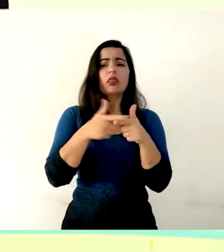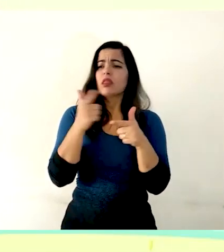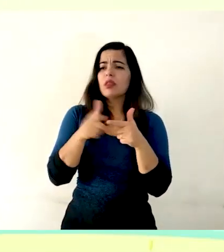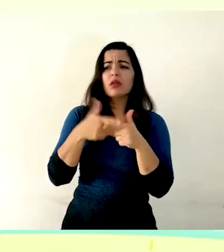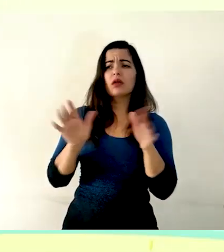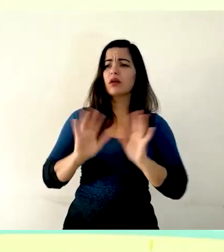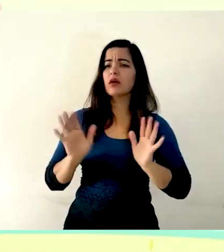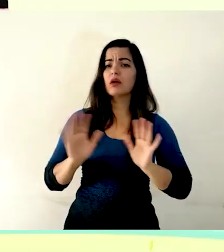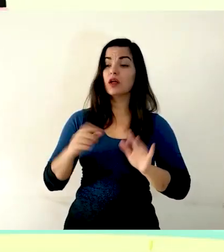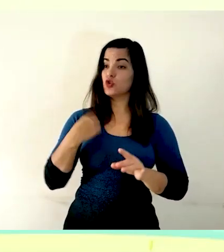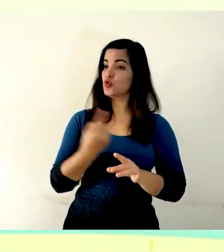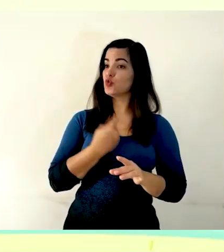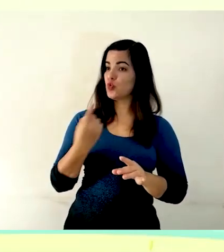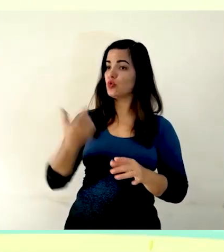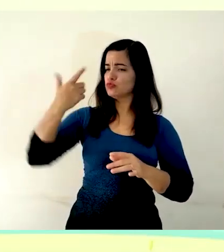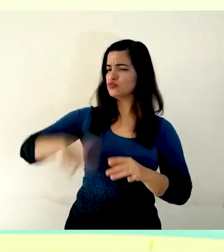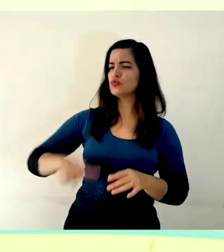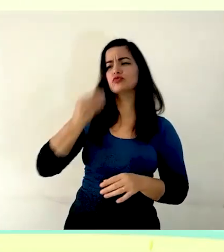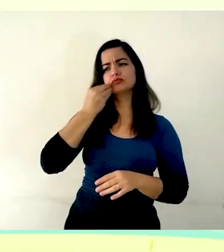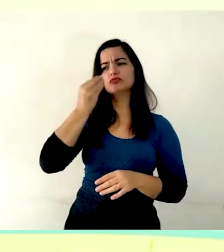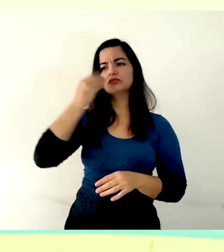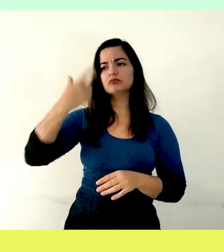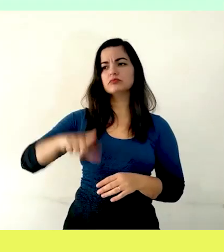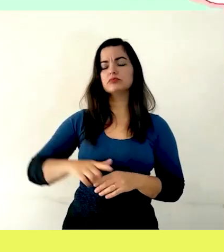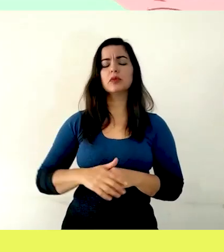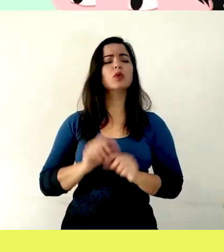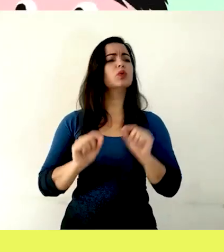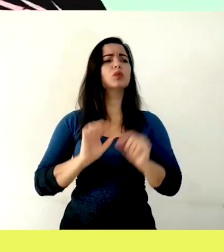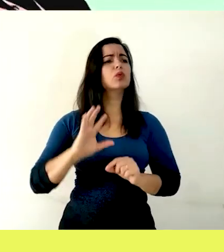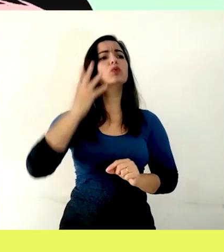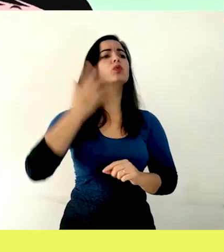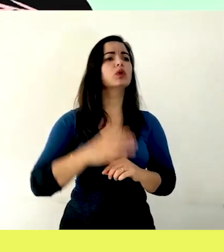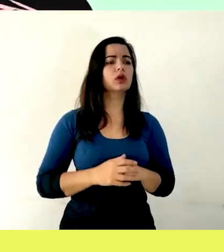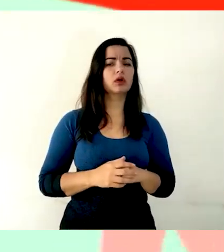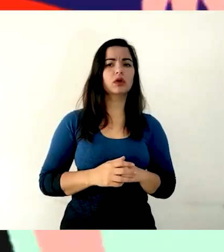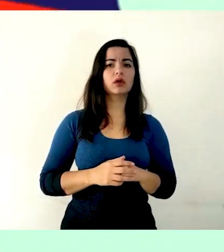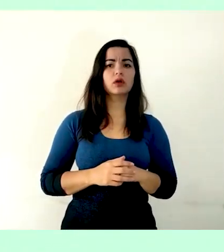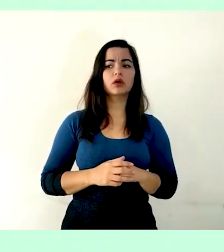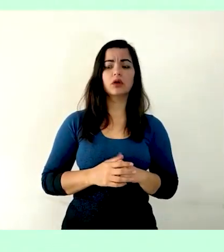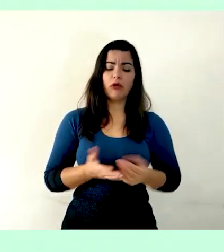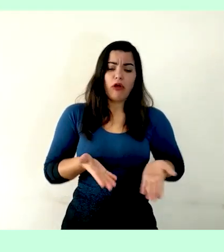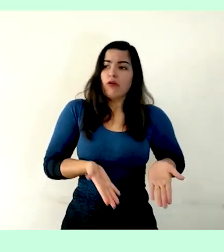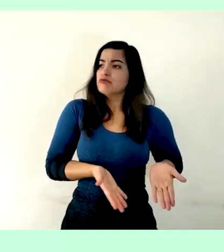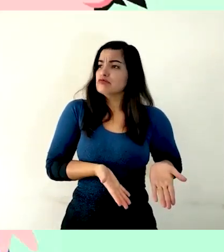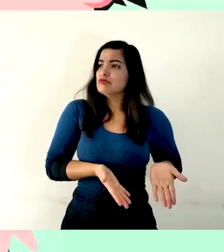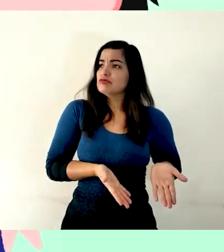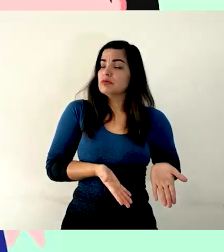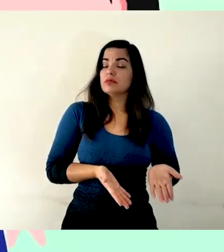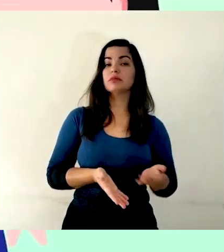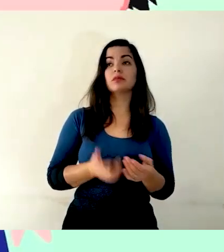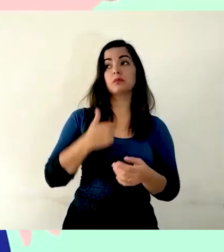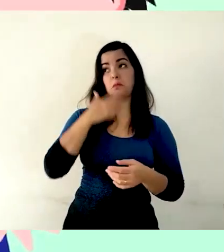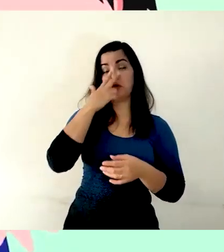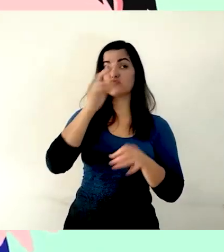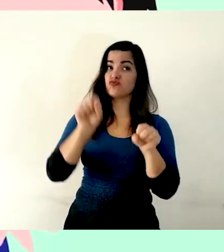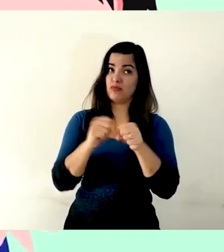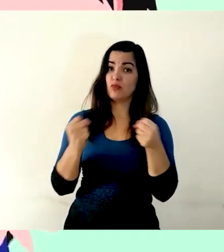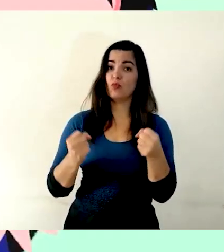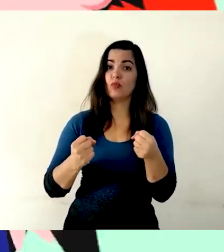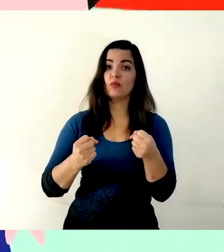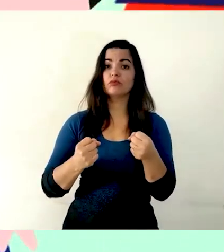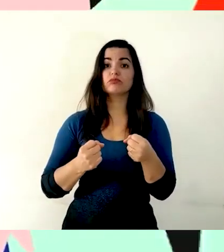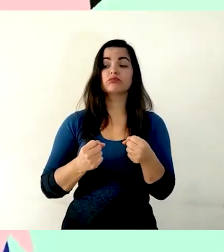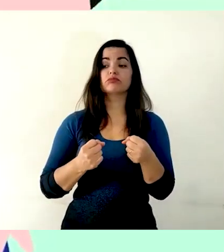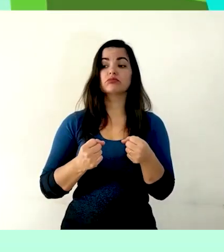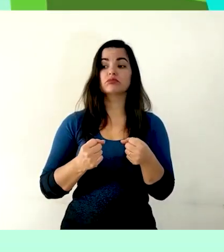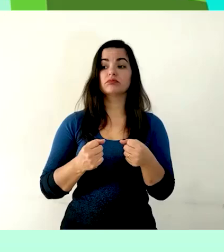Não tem problema, Cláudio. Nós vamos de novo. O que foi, Cláudio? Ele deve ter